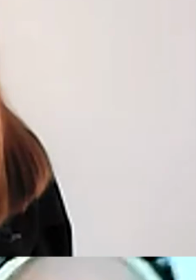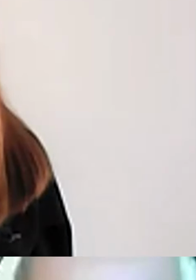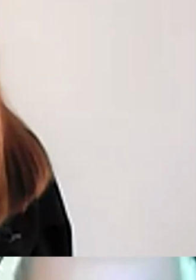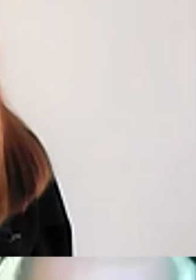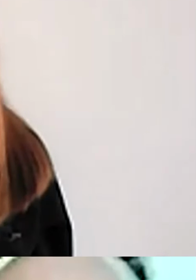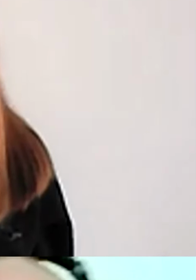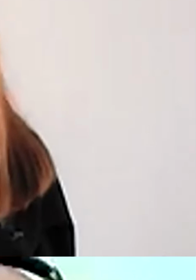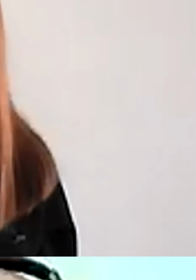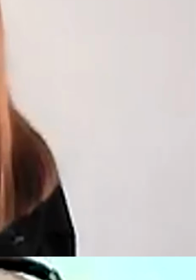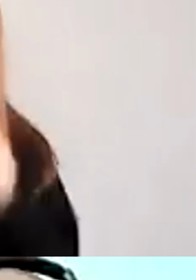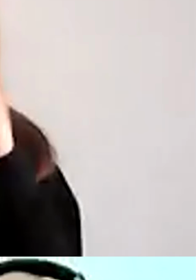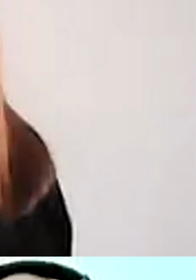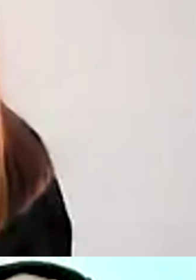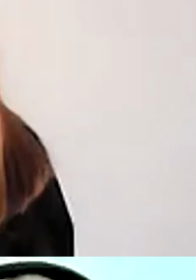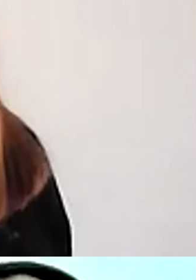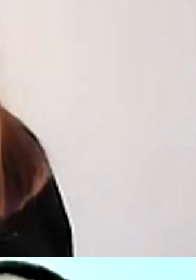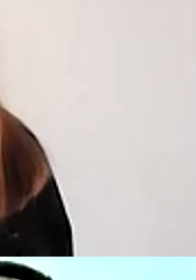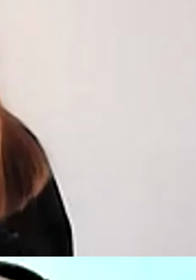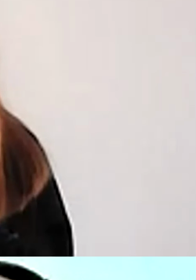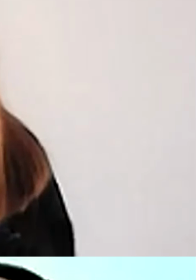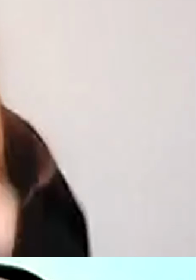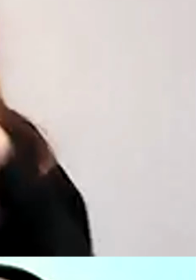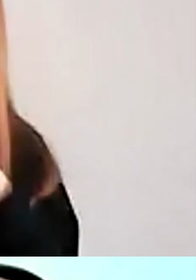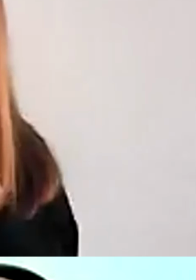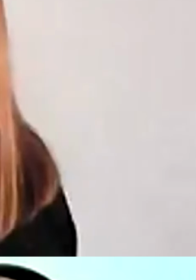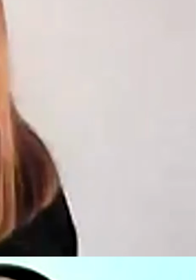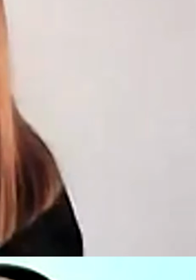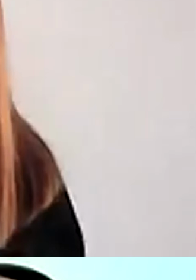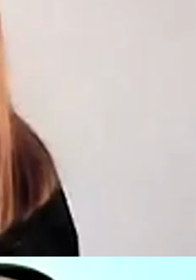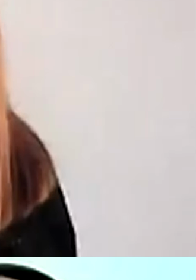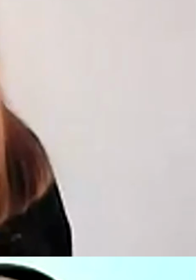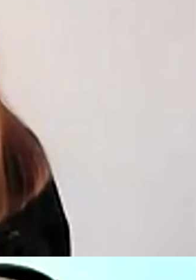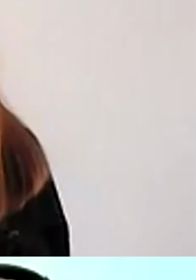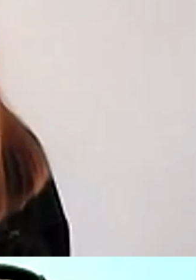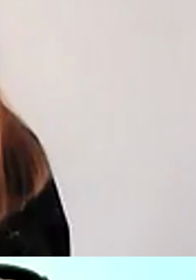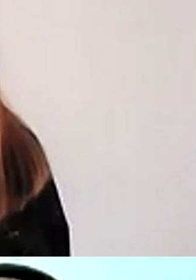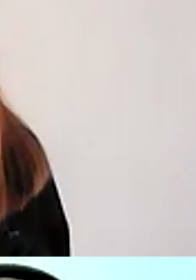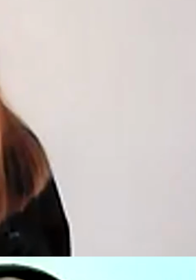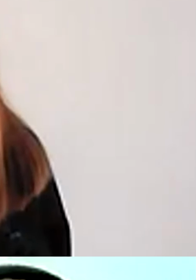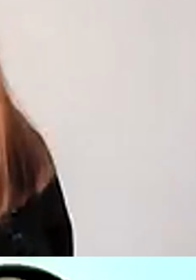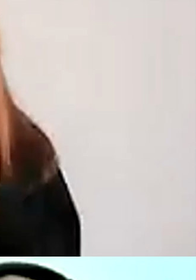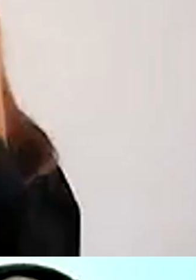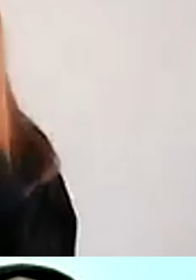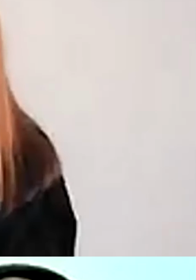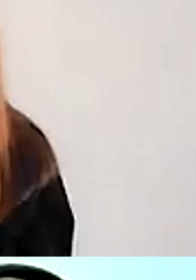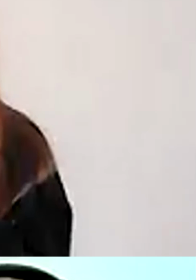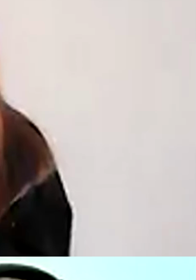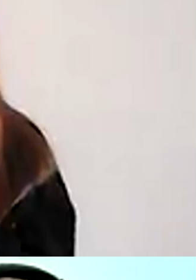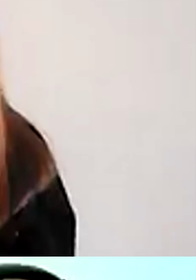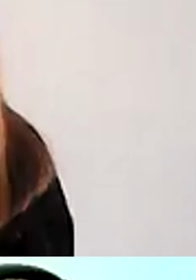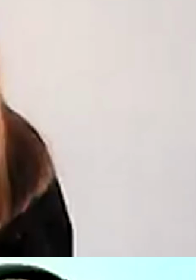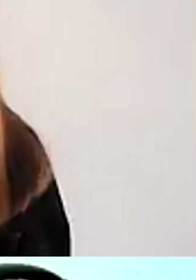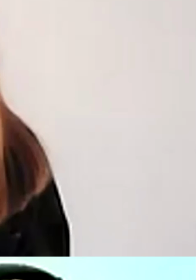Boa tarde a todos e um cumprimento muito especial ao meu colega de moderação,